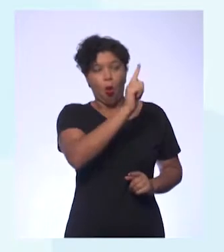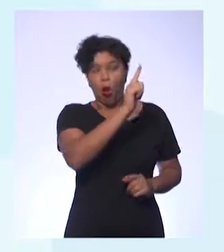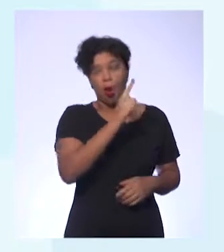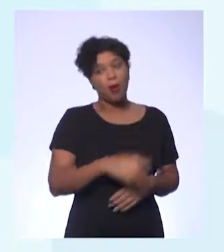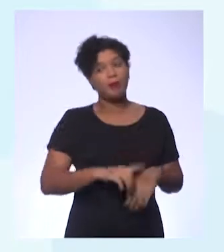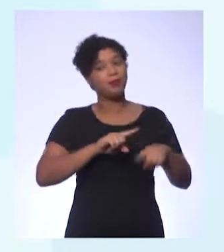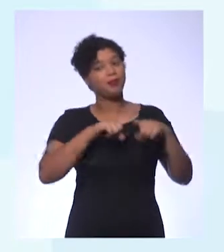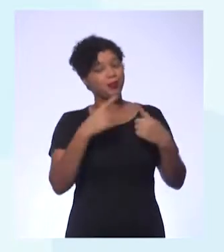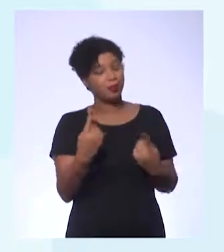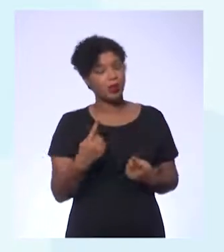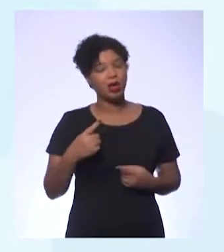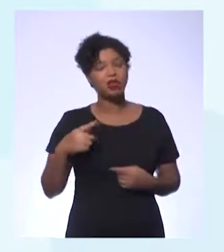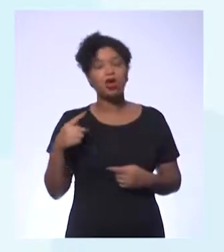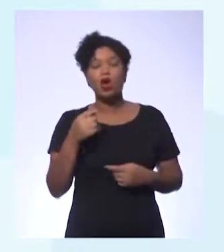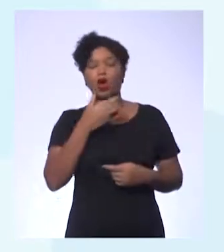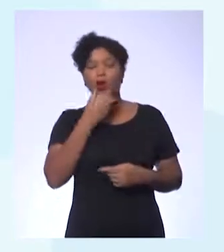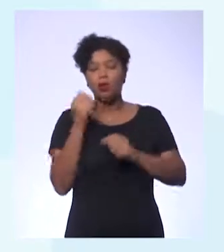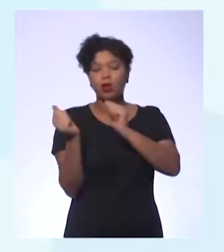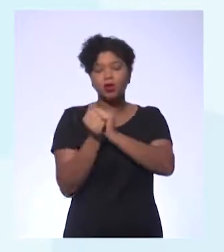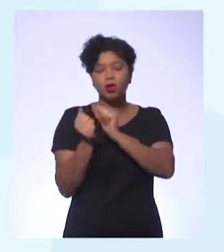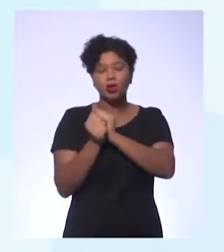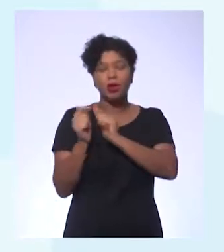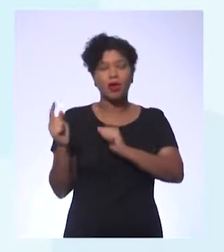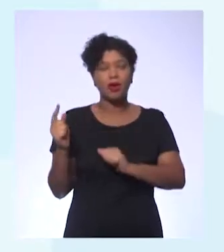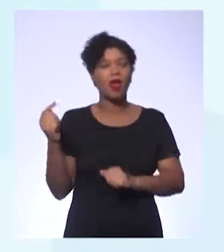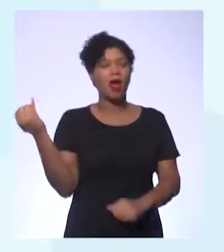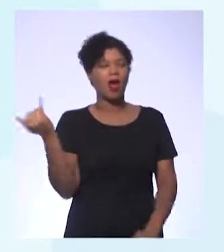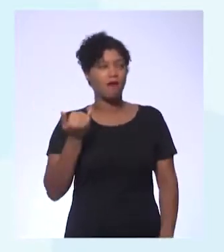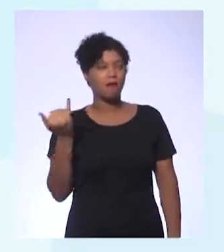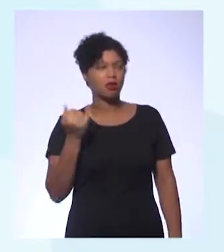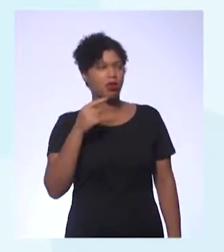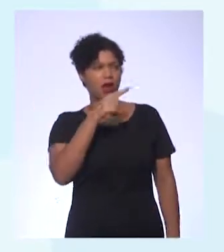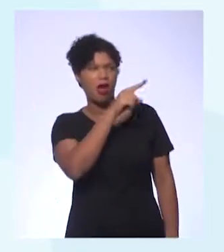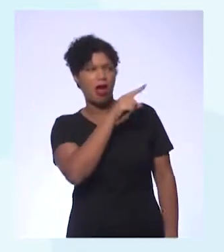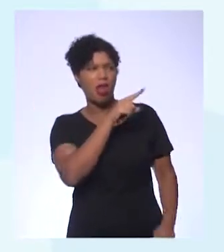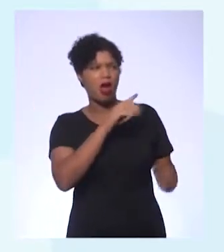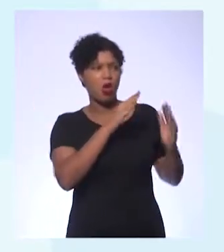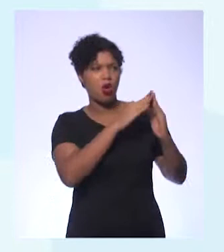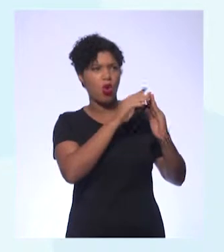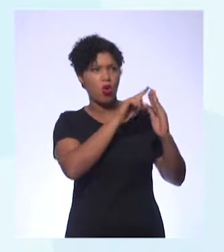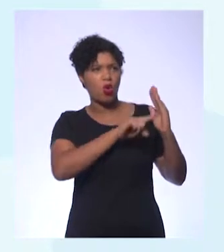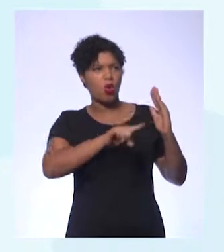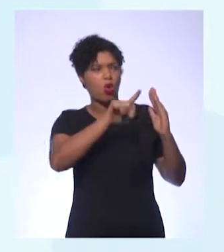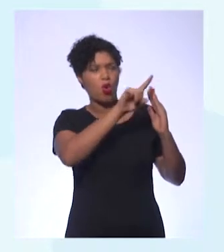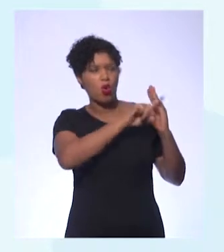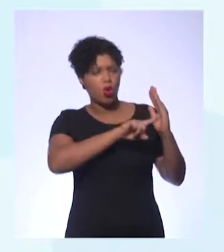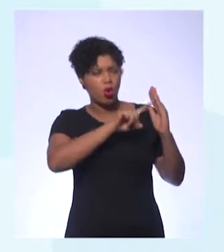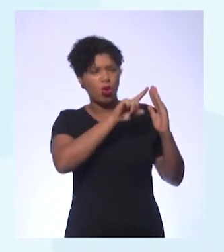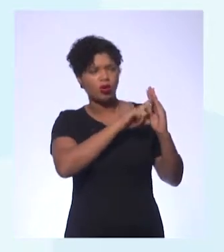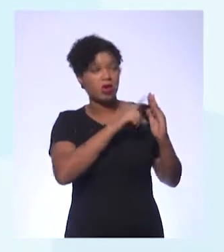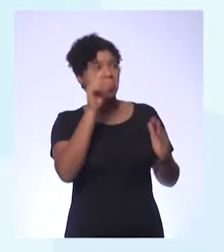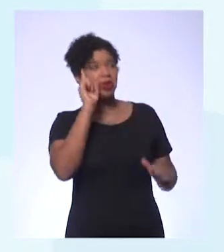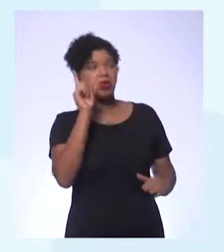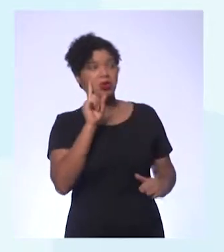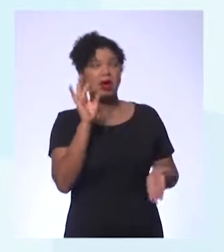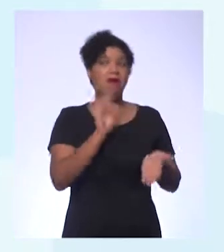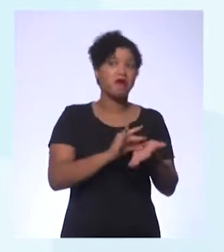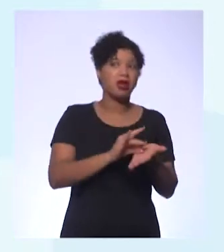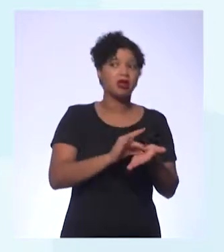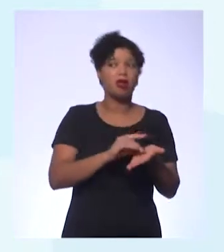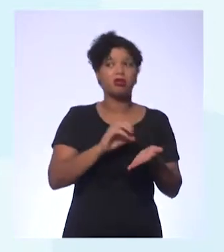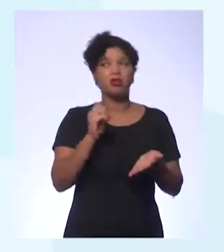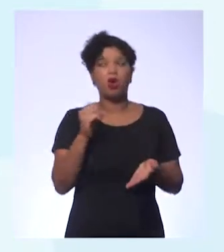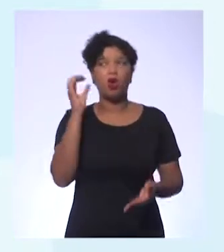que os gigantes não passavam de meros moinhos. Porém, Dom Quixote não conseguia discernir entre o que era real ou